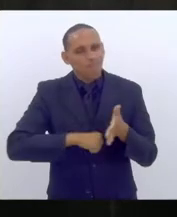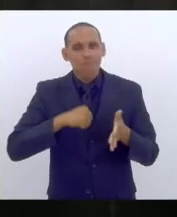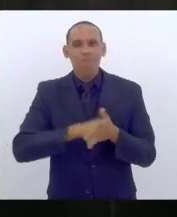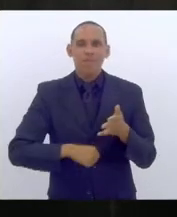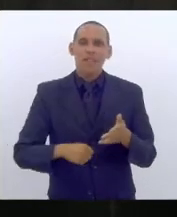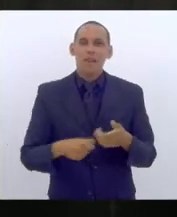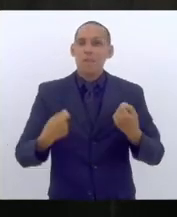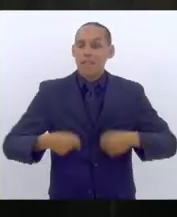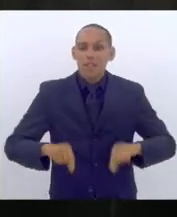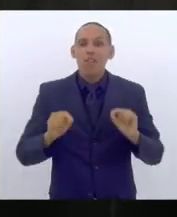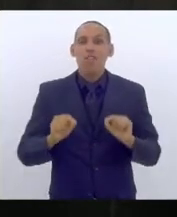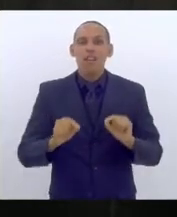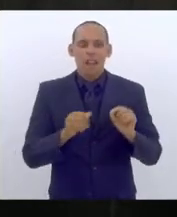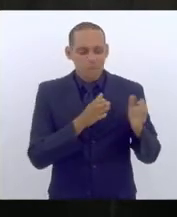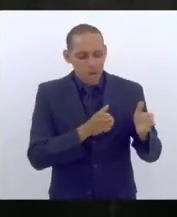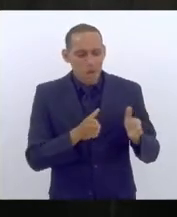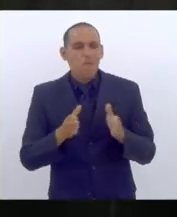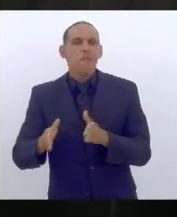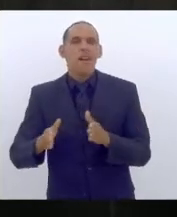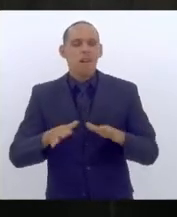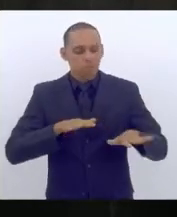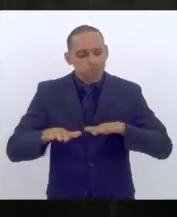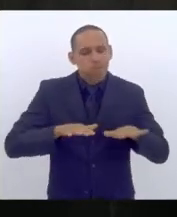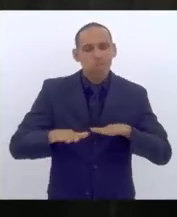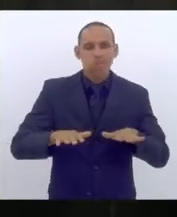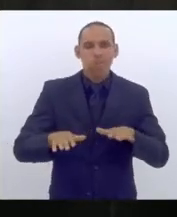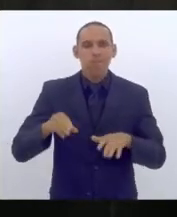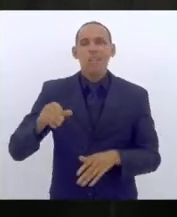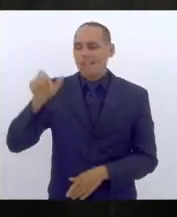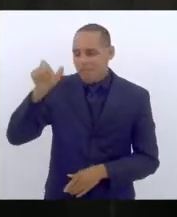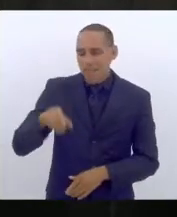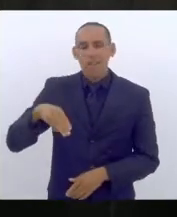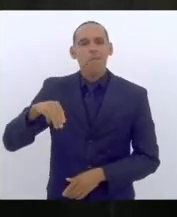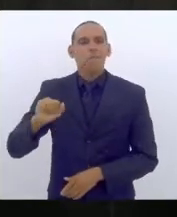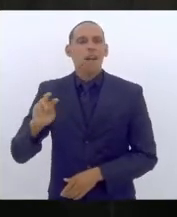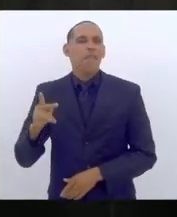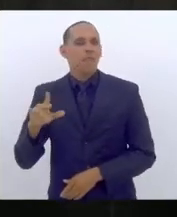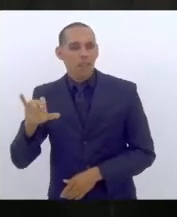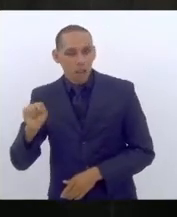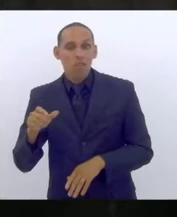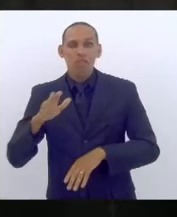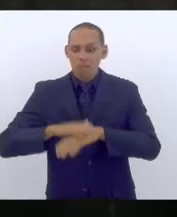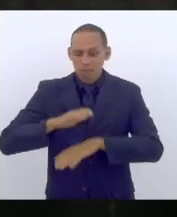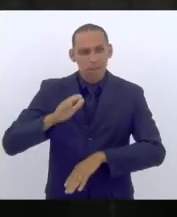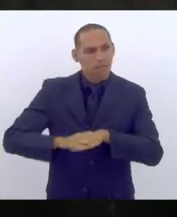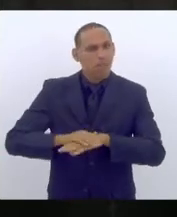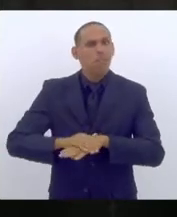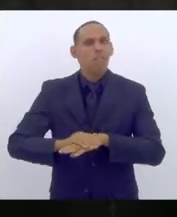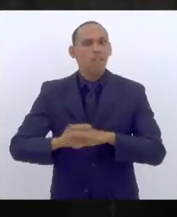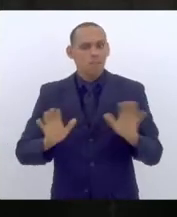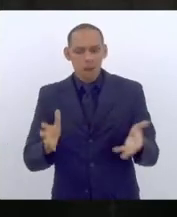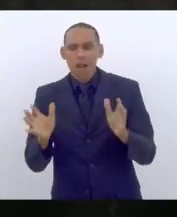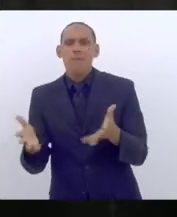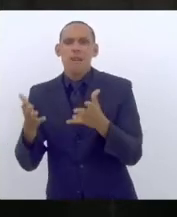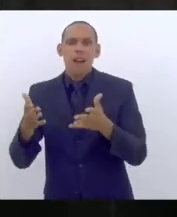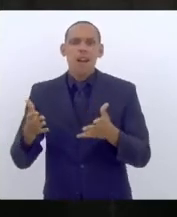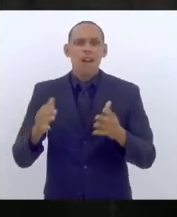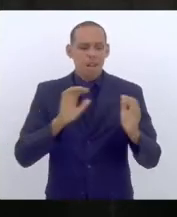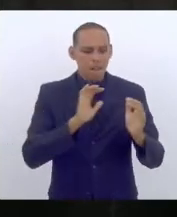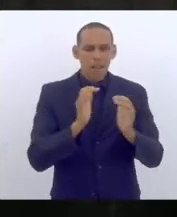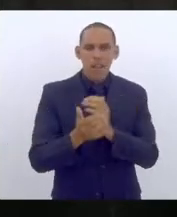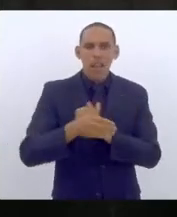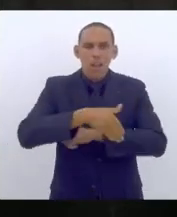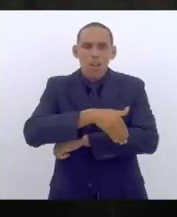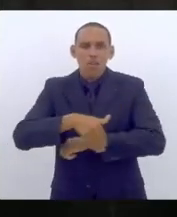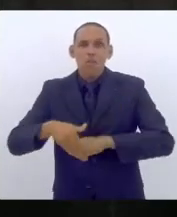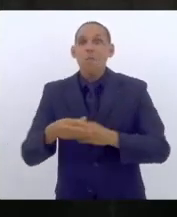precisa de organização e Mobil e Mateus fez uma campanha nas redes e nas ruas cobrando que o